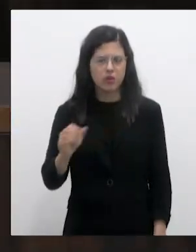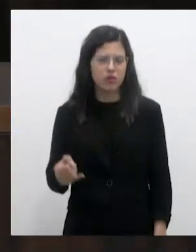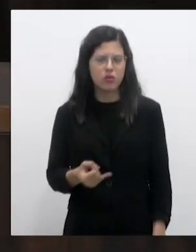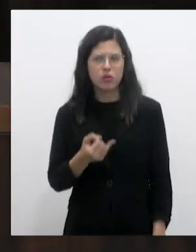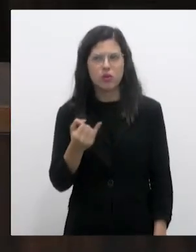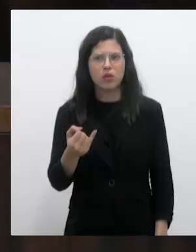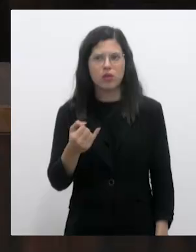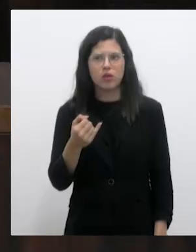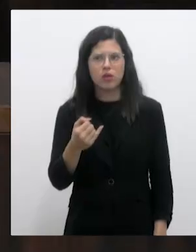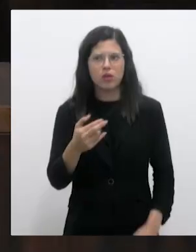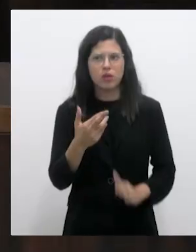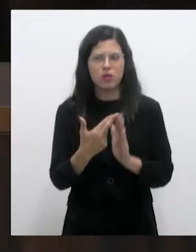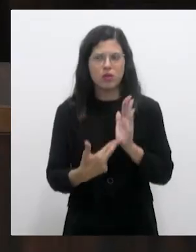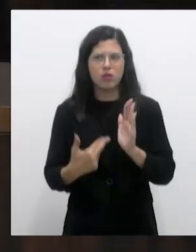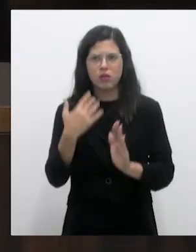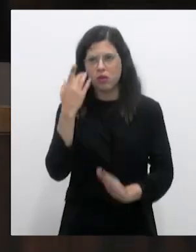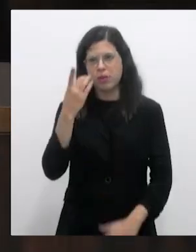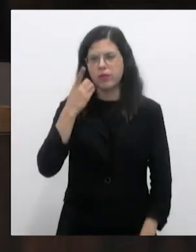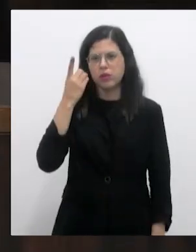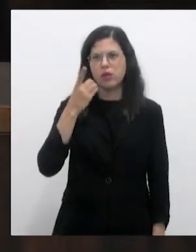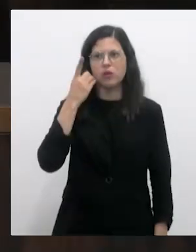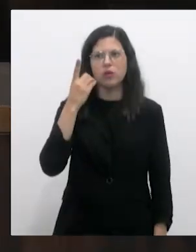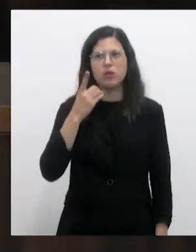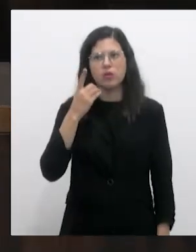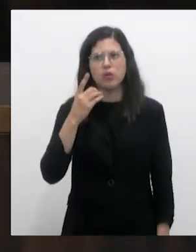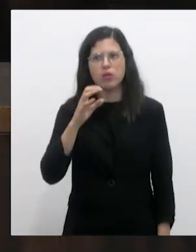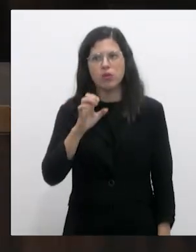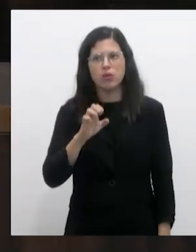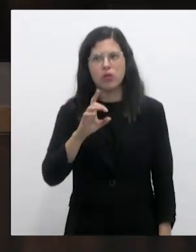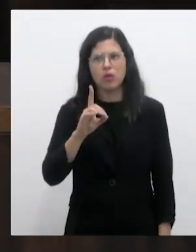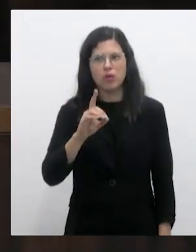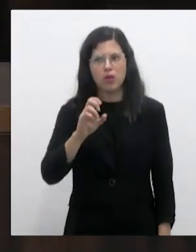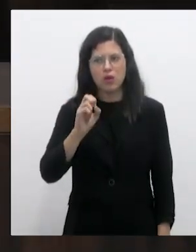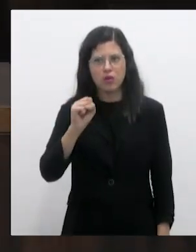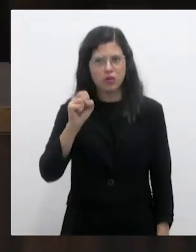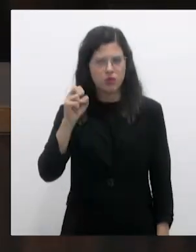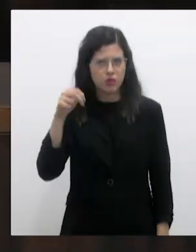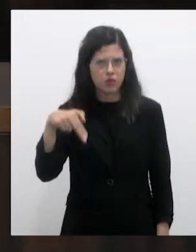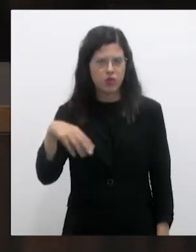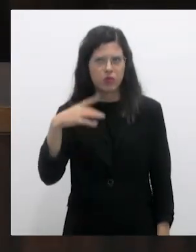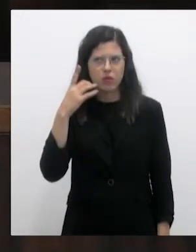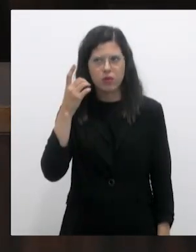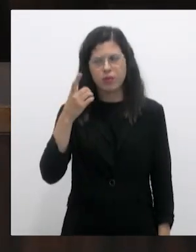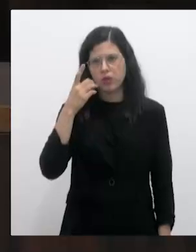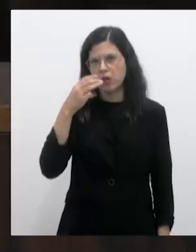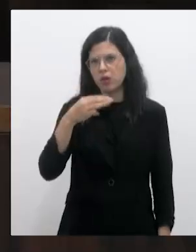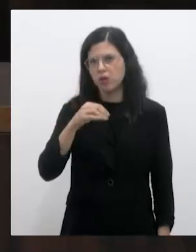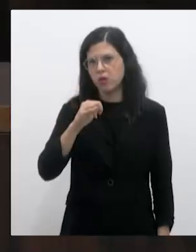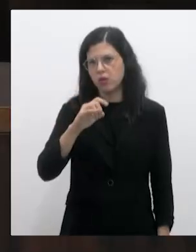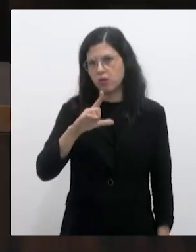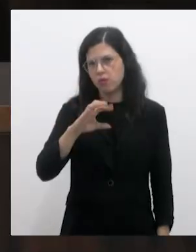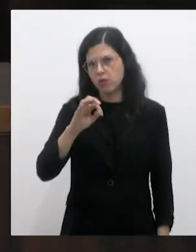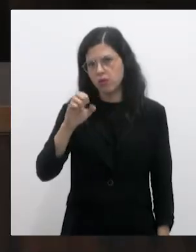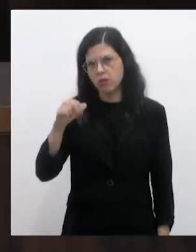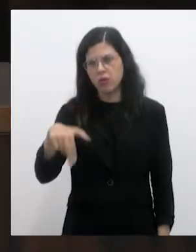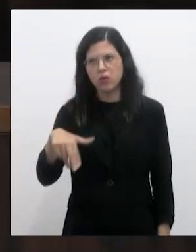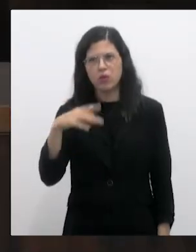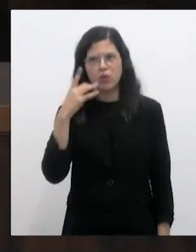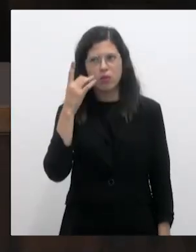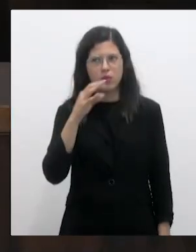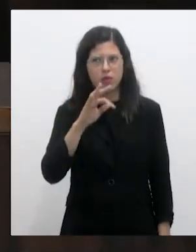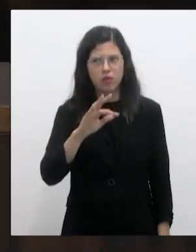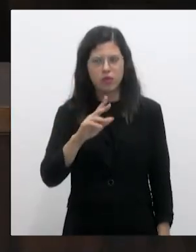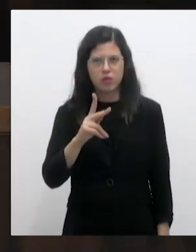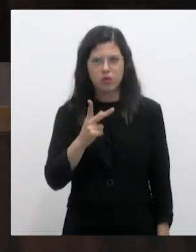Justiça. Relatores, deputado Edson Albertas, deputado Milton Rangel, deputado Tiago Rangel e deputado